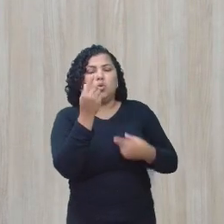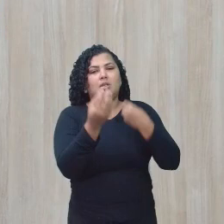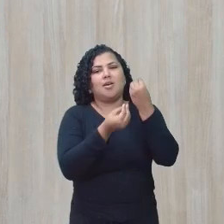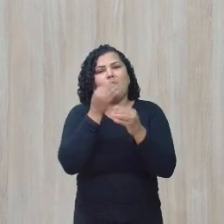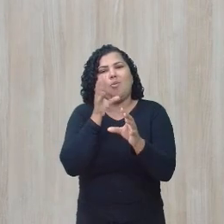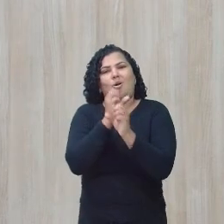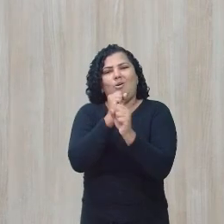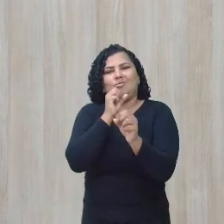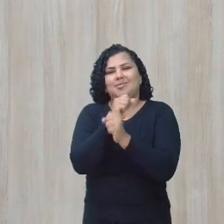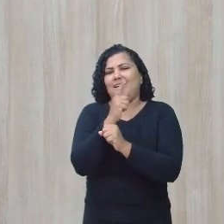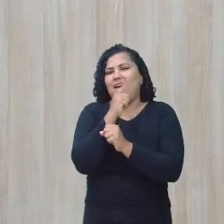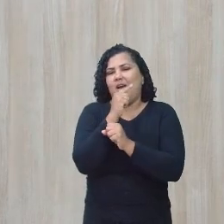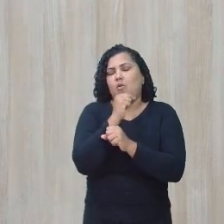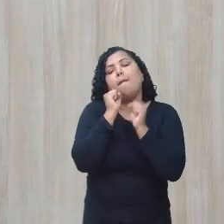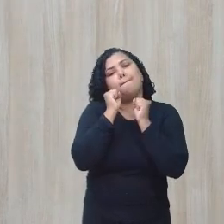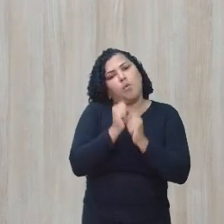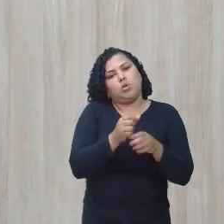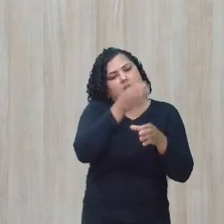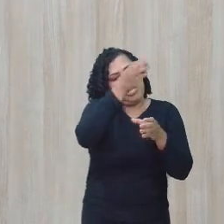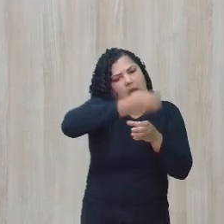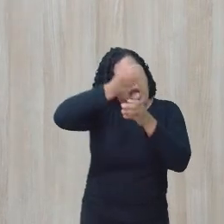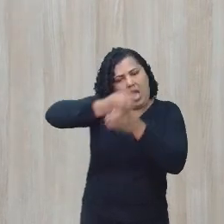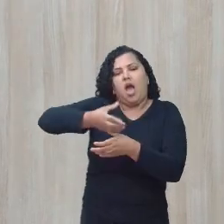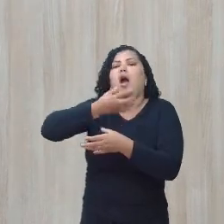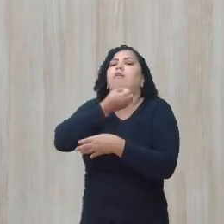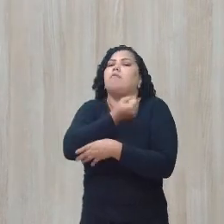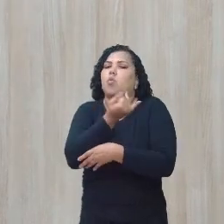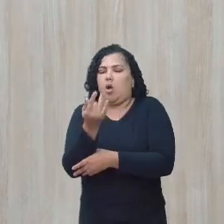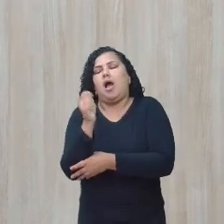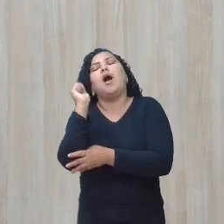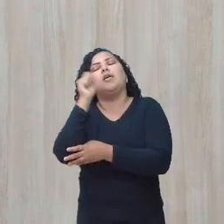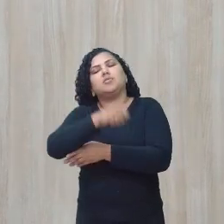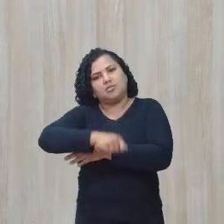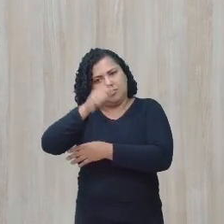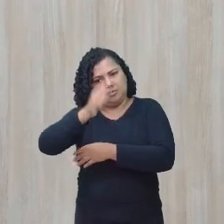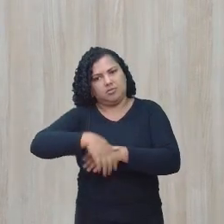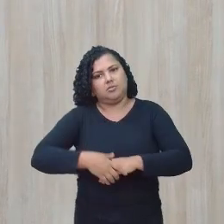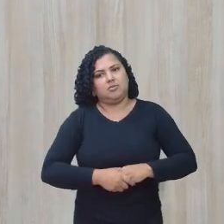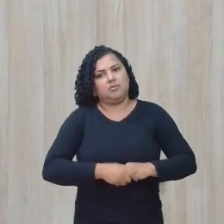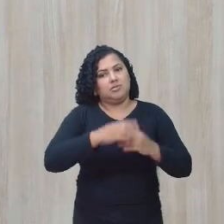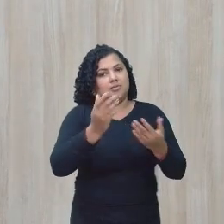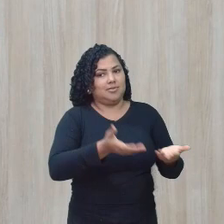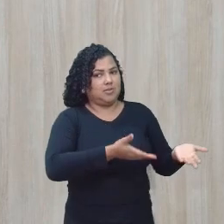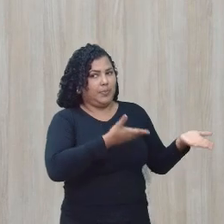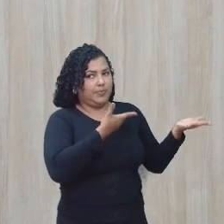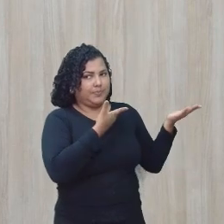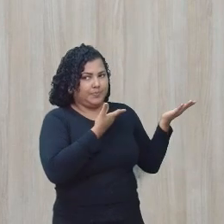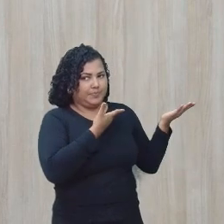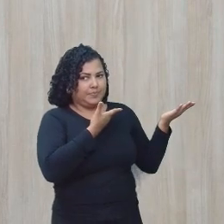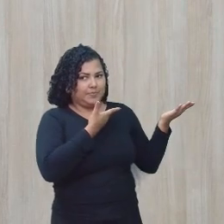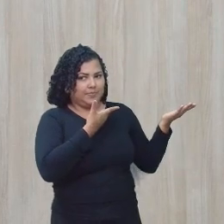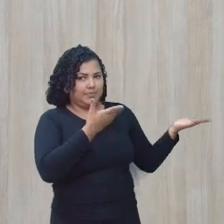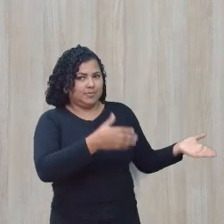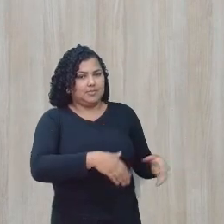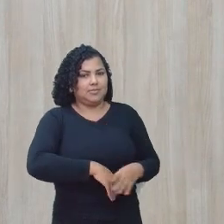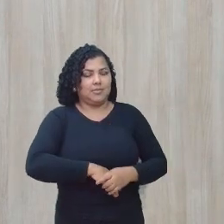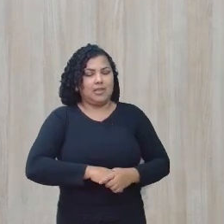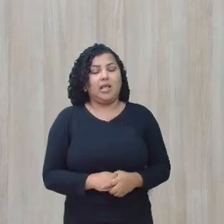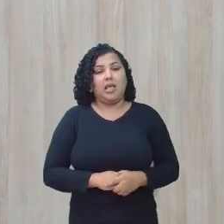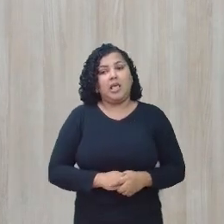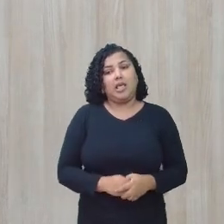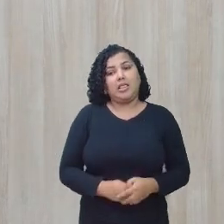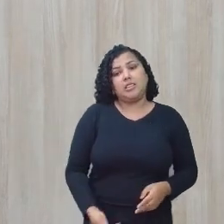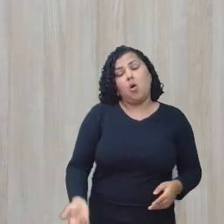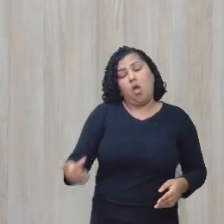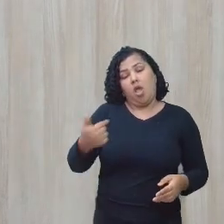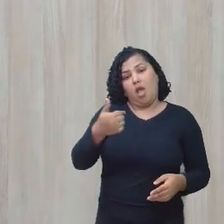quantifica a água, você quantifica as garrafas de água, tá? Então, I need 4 bottles of water. Ou seja,